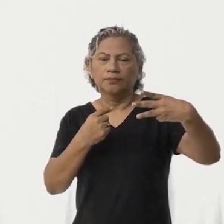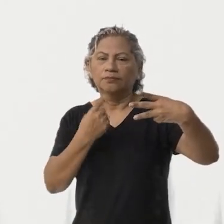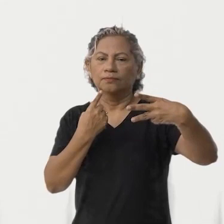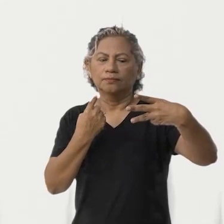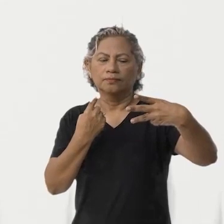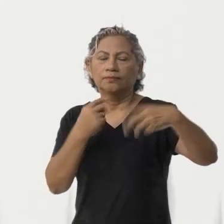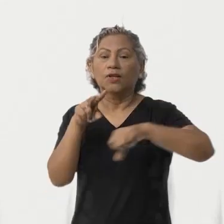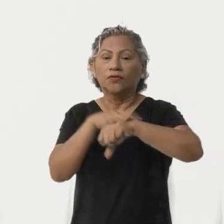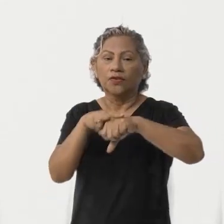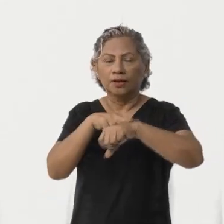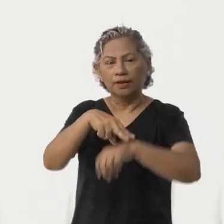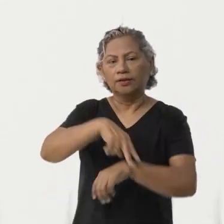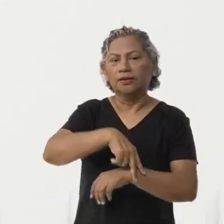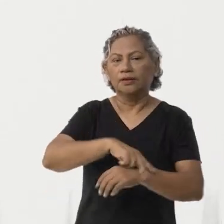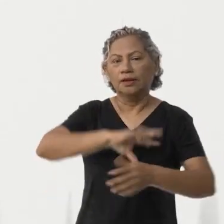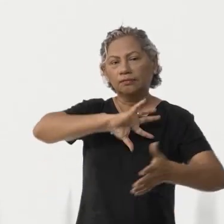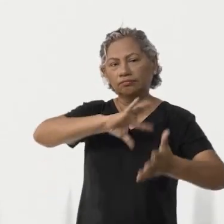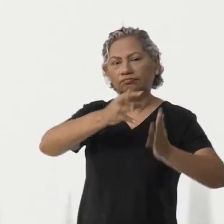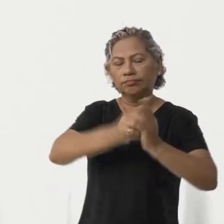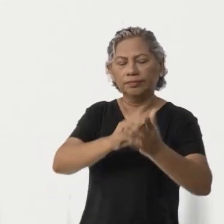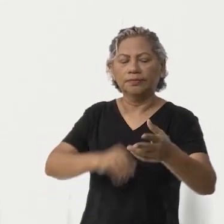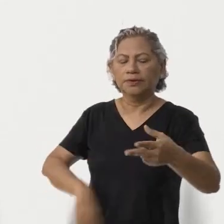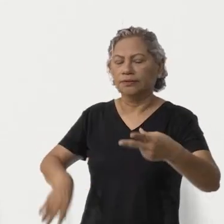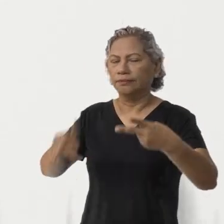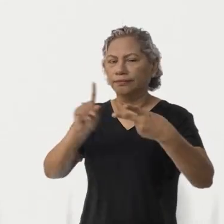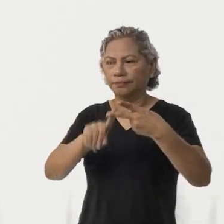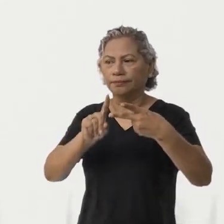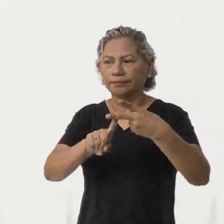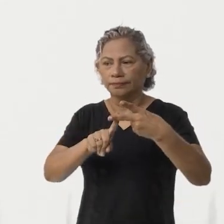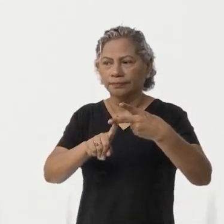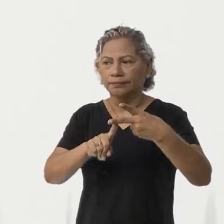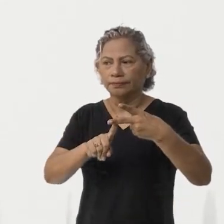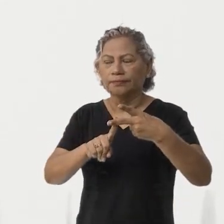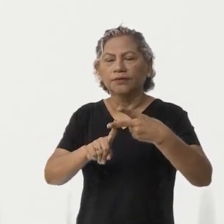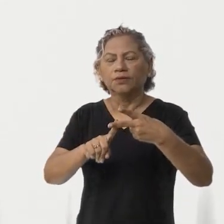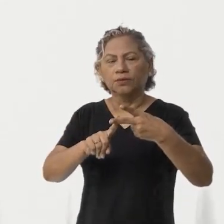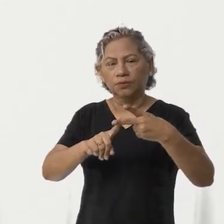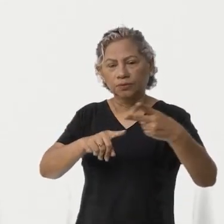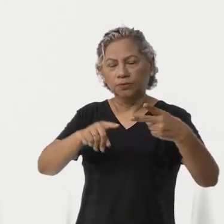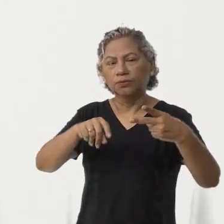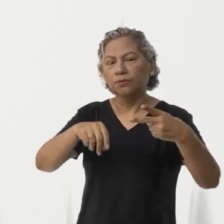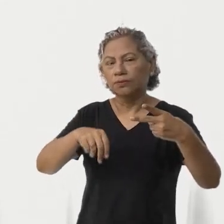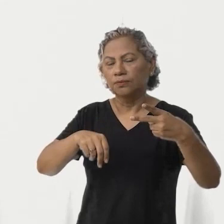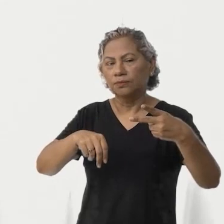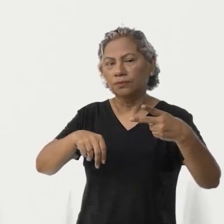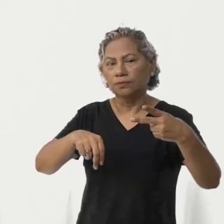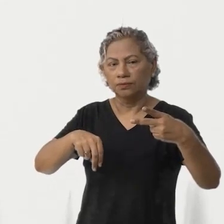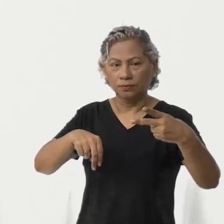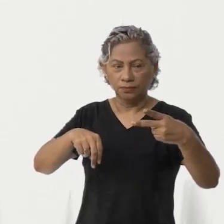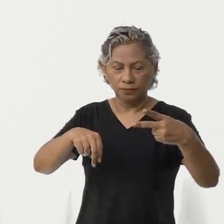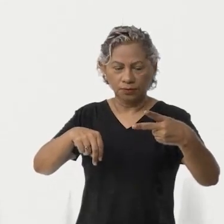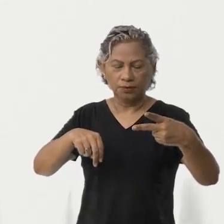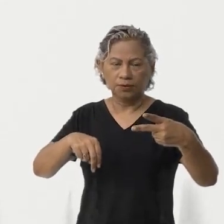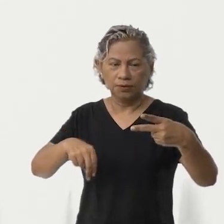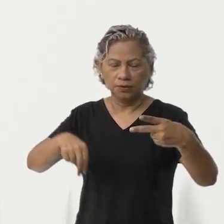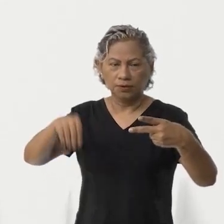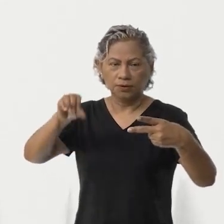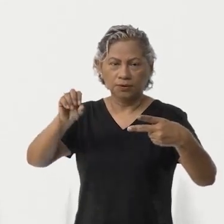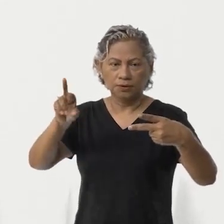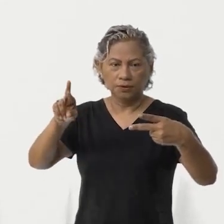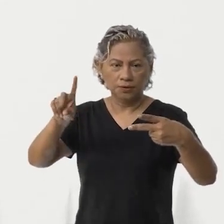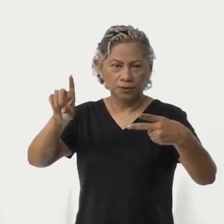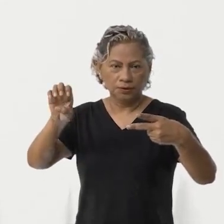macro-regiões. Em verde, nós temos o Complexo Regional da Amazônia, em amarelo, o Complexo Regional do